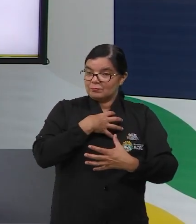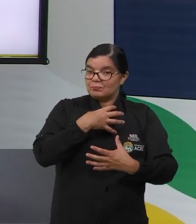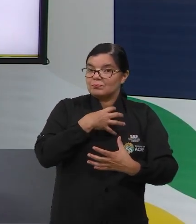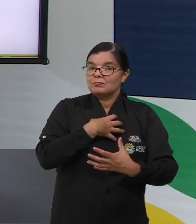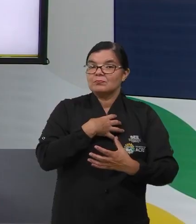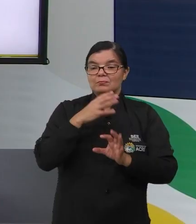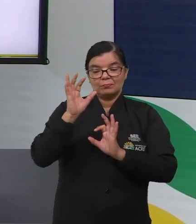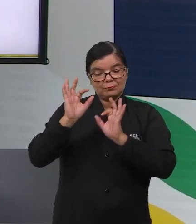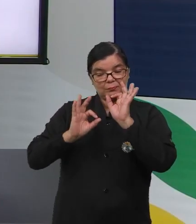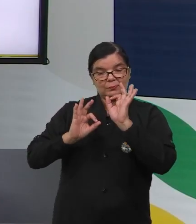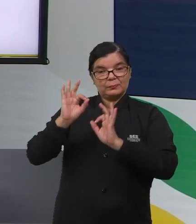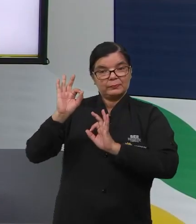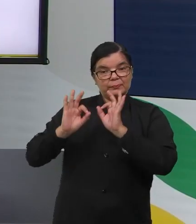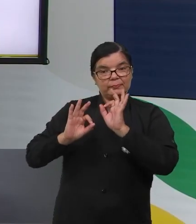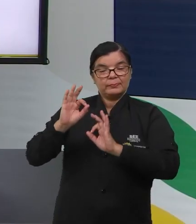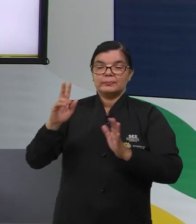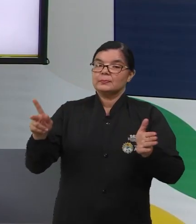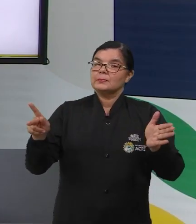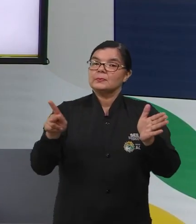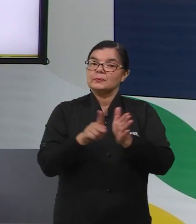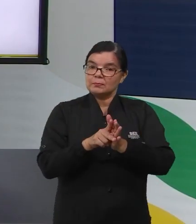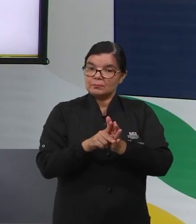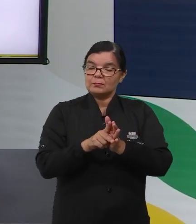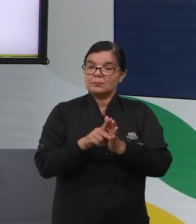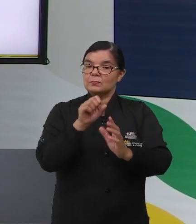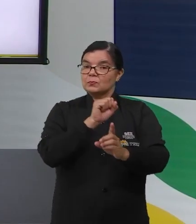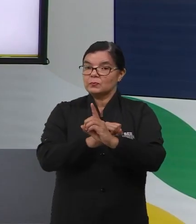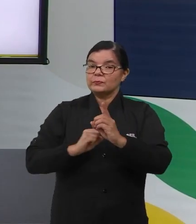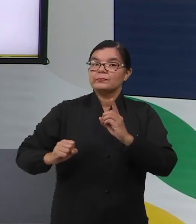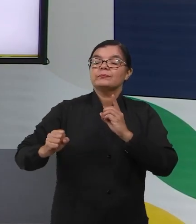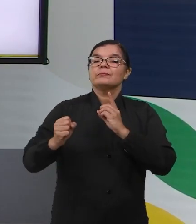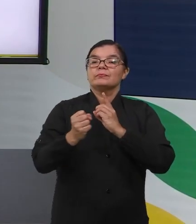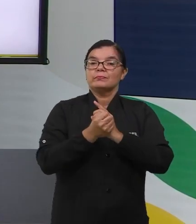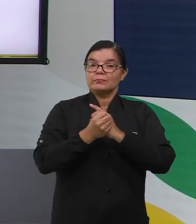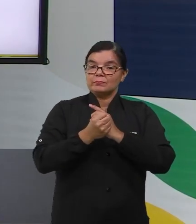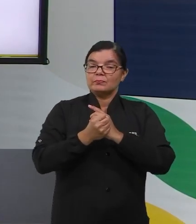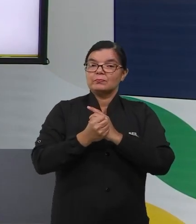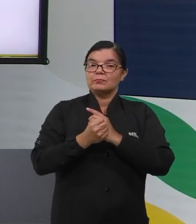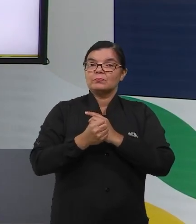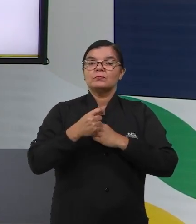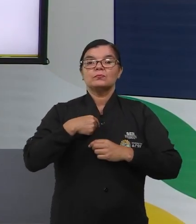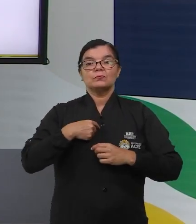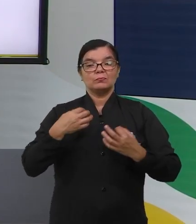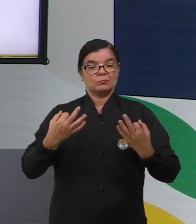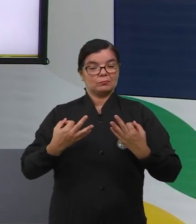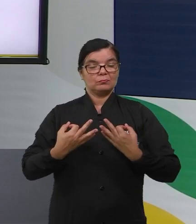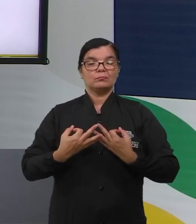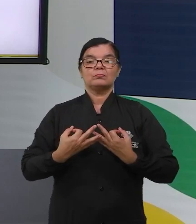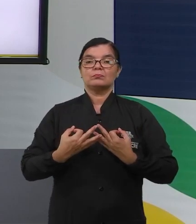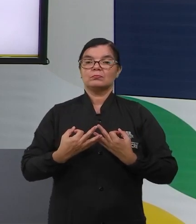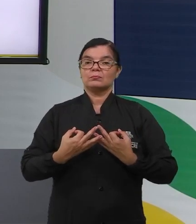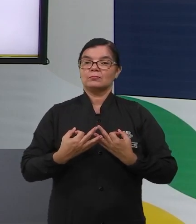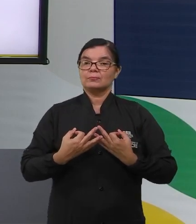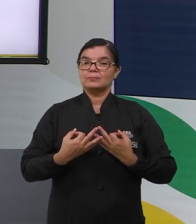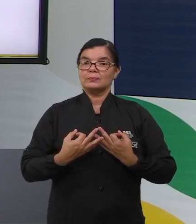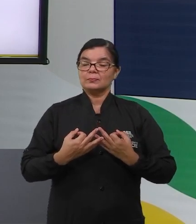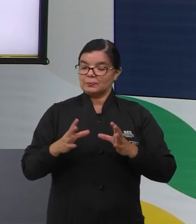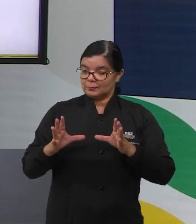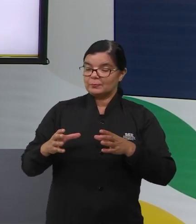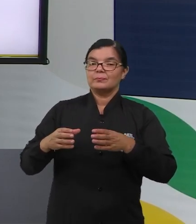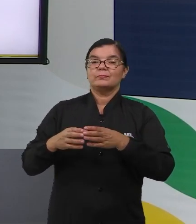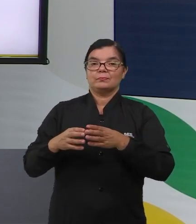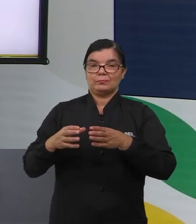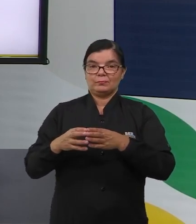de organização, de pertencimento social, esse emocional de tipo, estou pleno com o